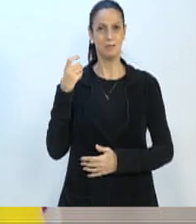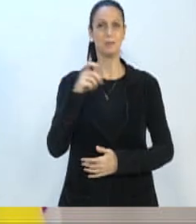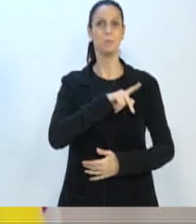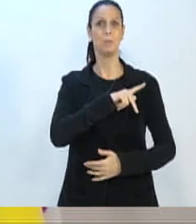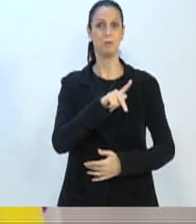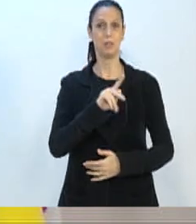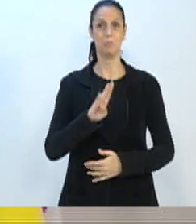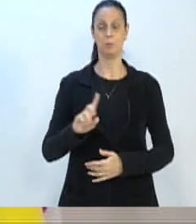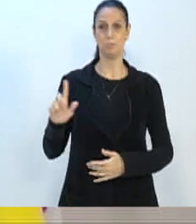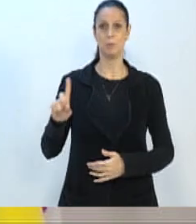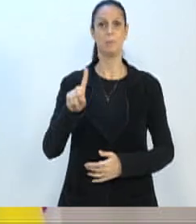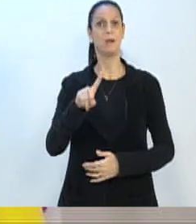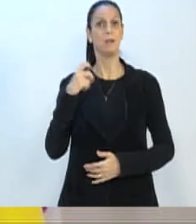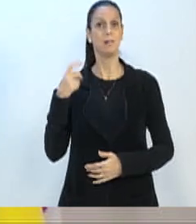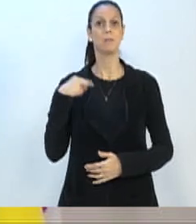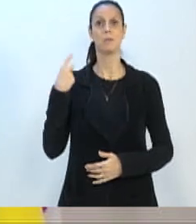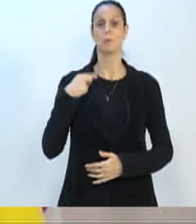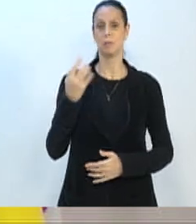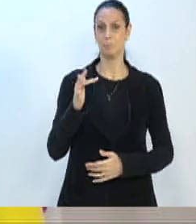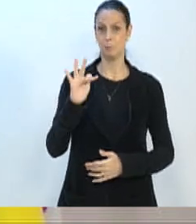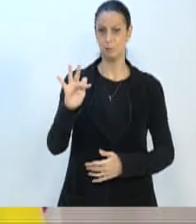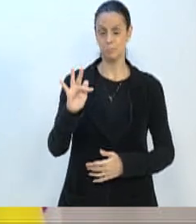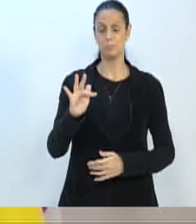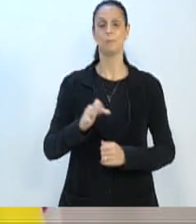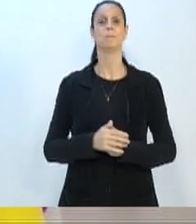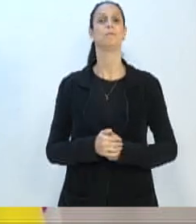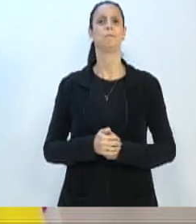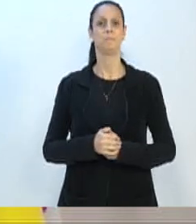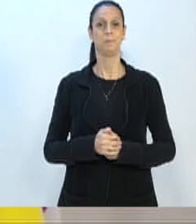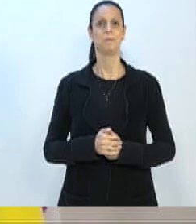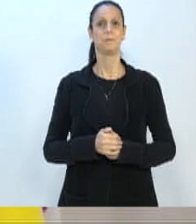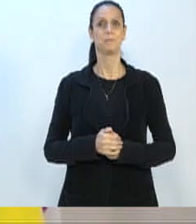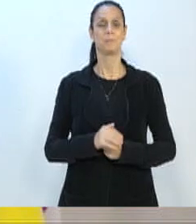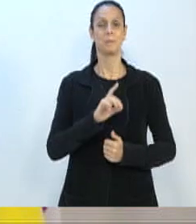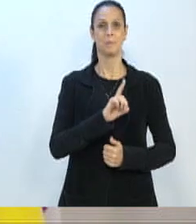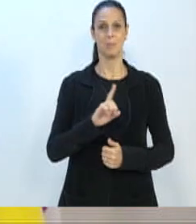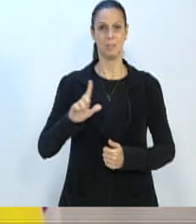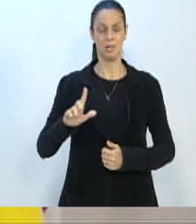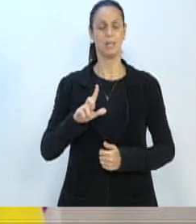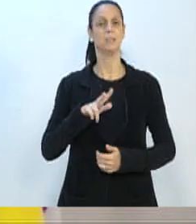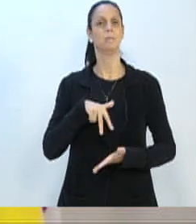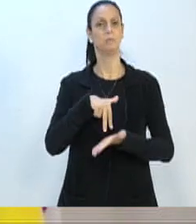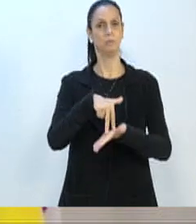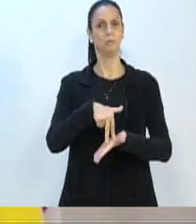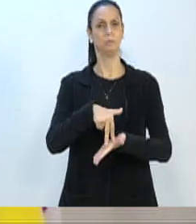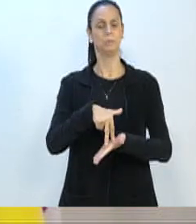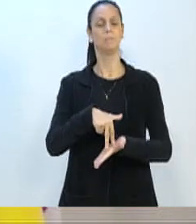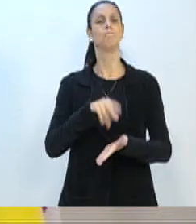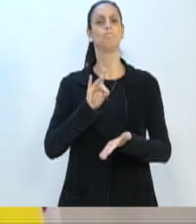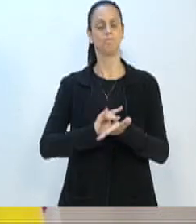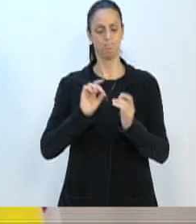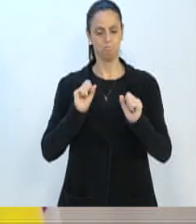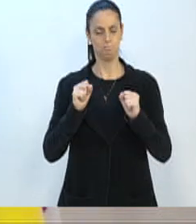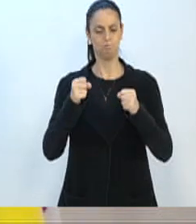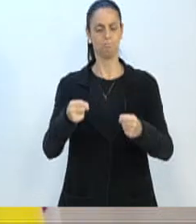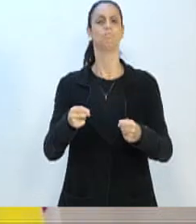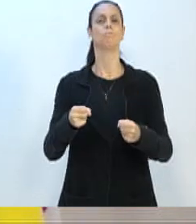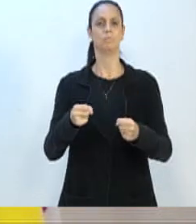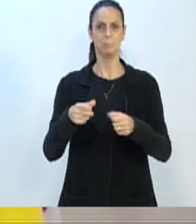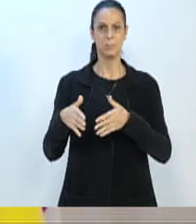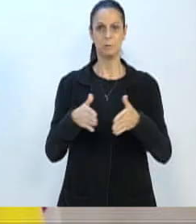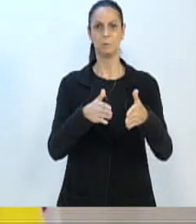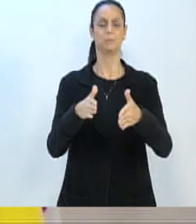Blumenau ex-deputado Federal por sua resiliência resistência sua força sua garra sua caminhada nestas eleições